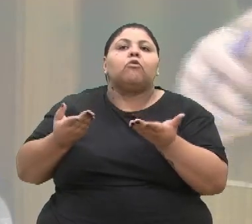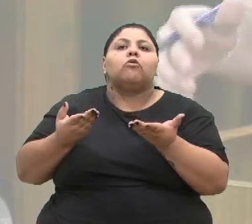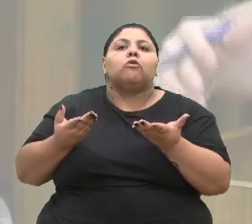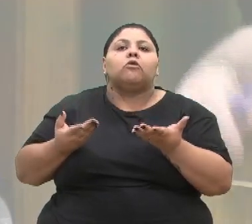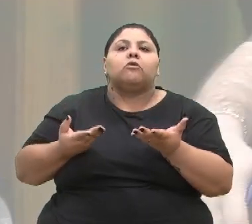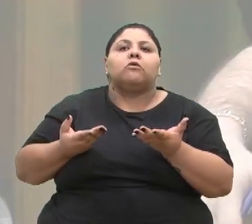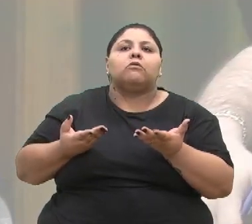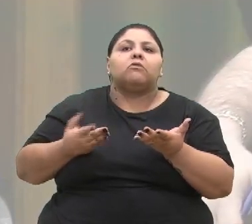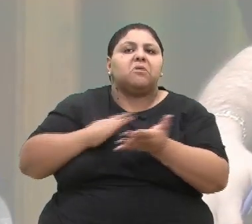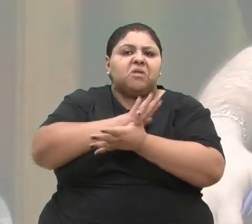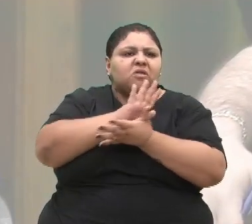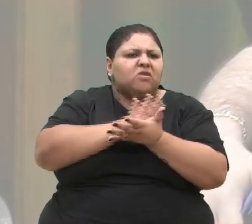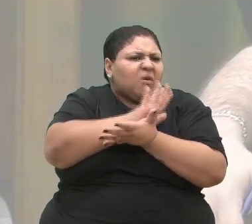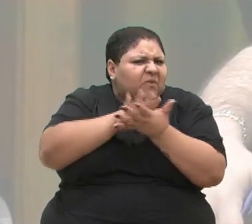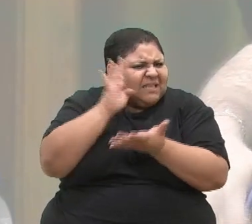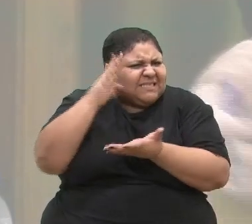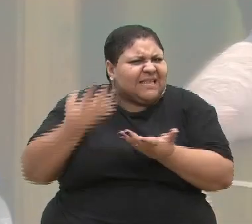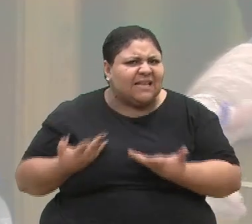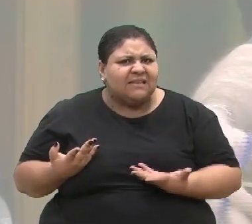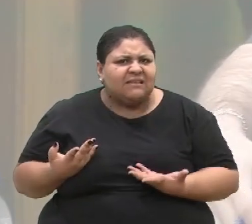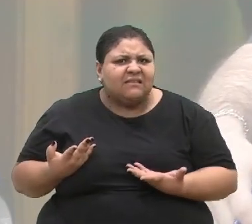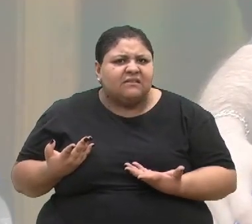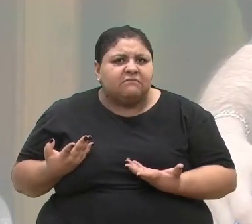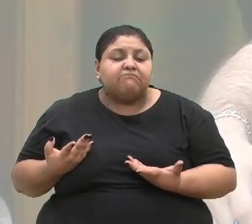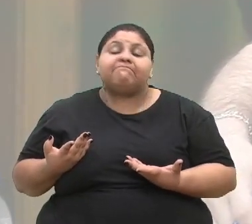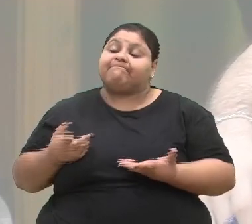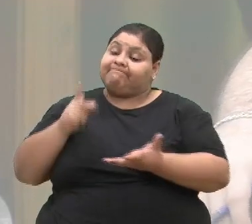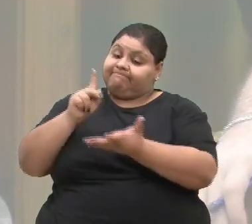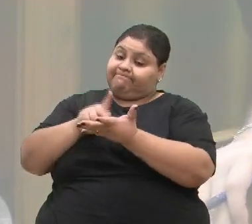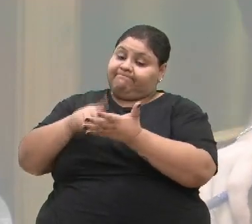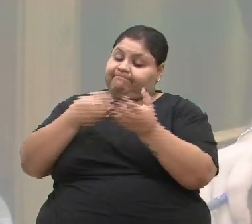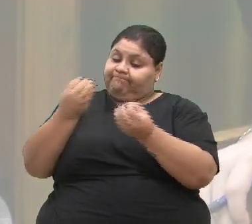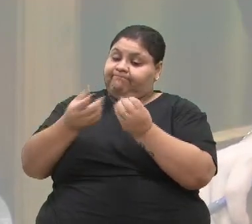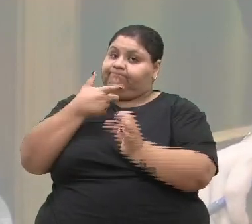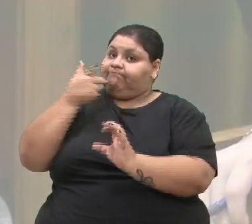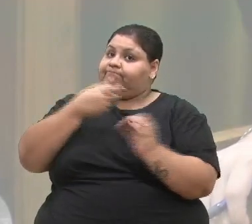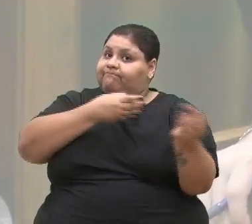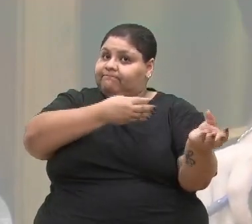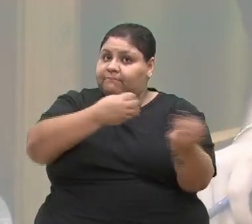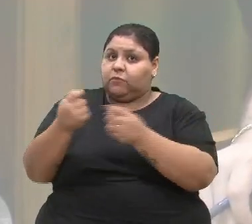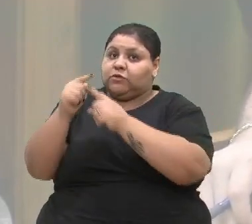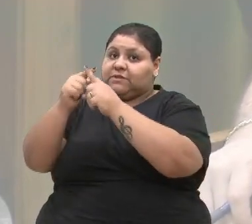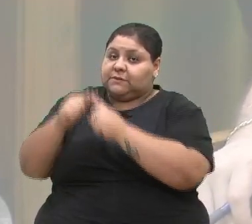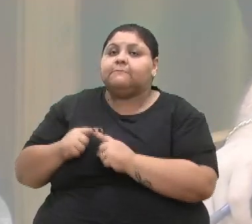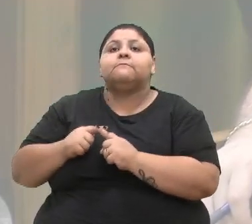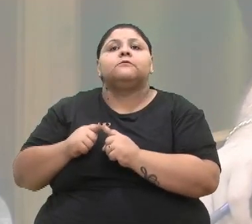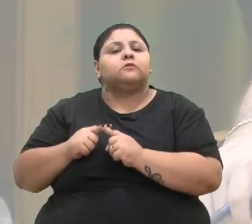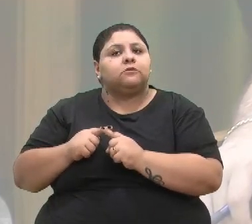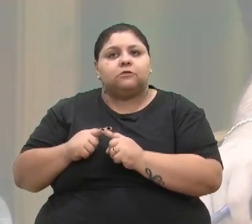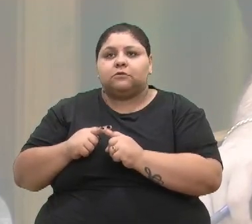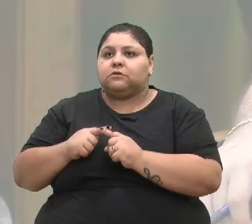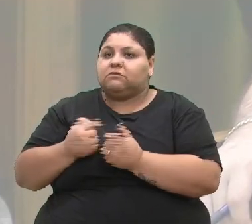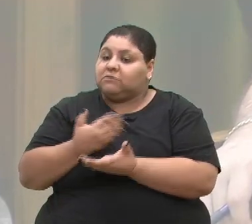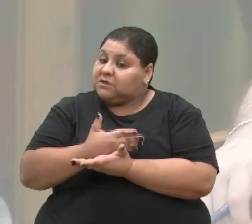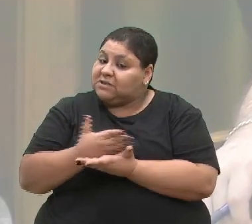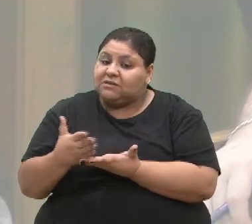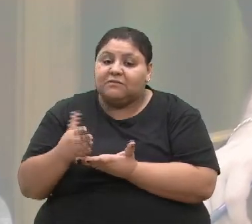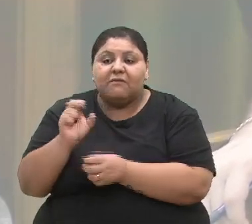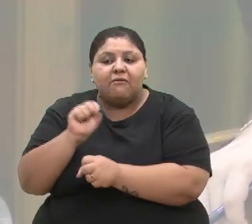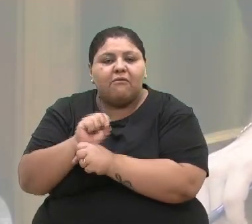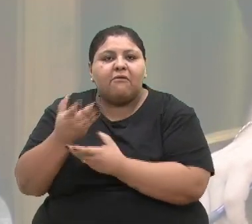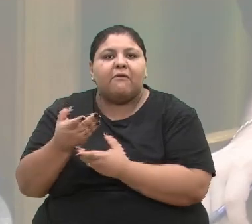um pouco também do que eu ia falar, porque muitas pessoas nos cobram e questionam qual